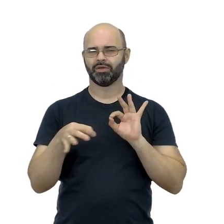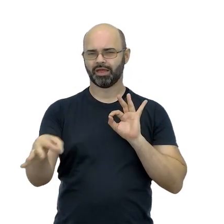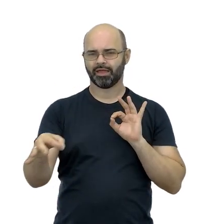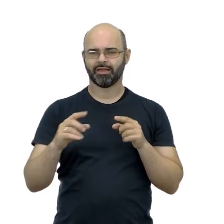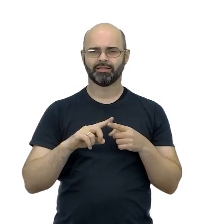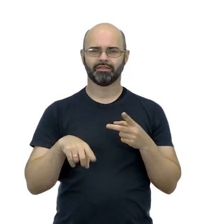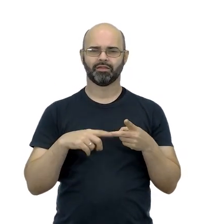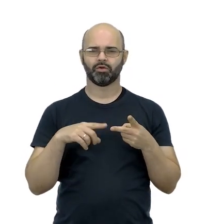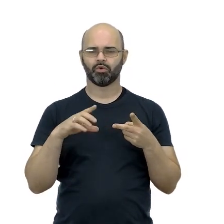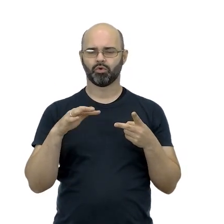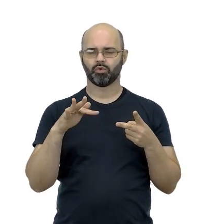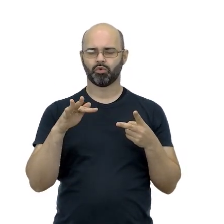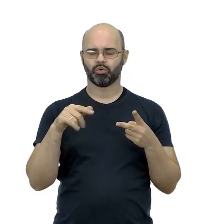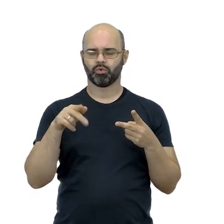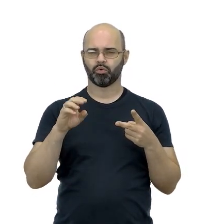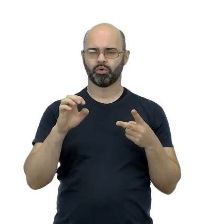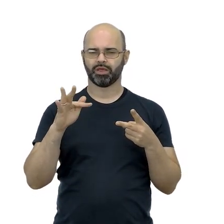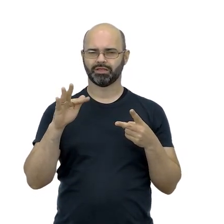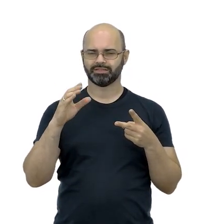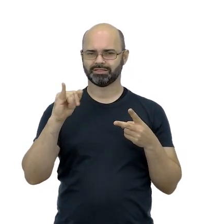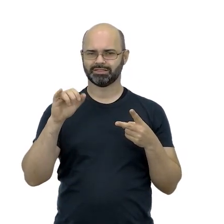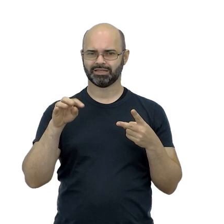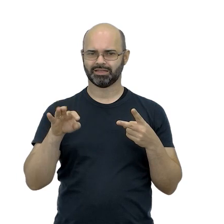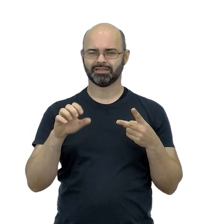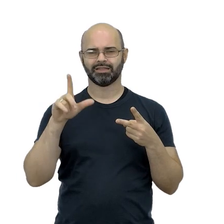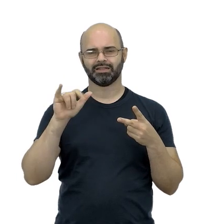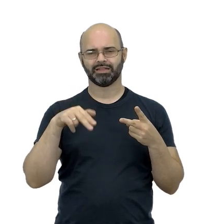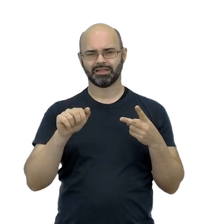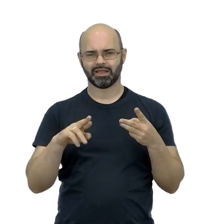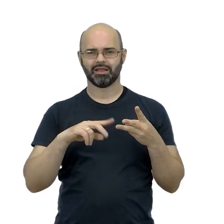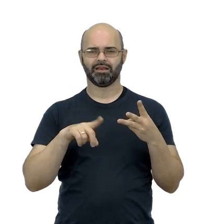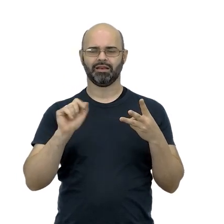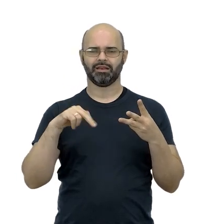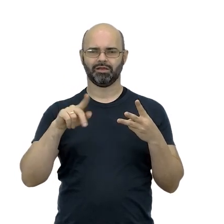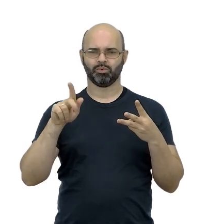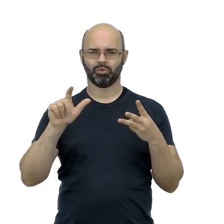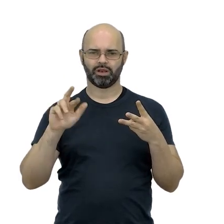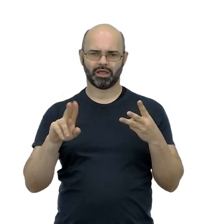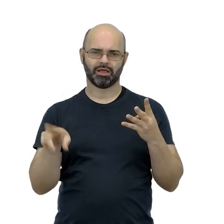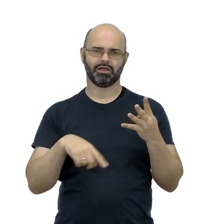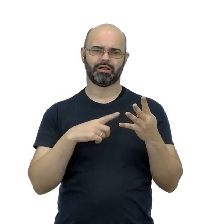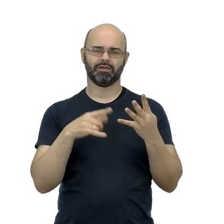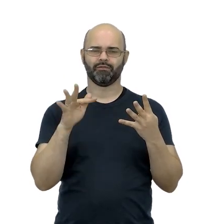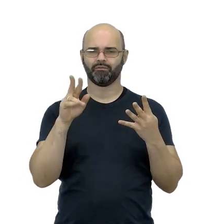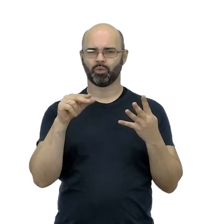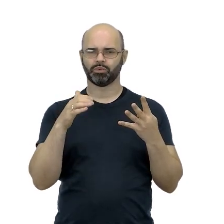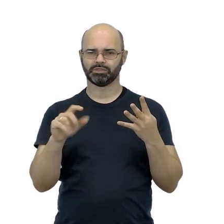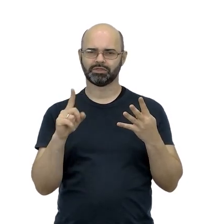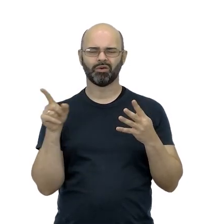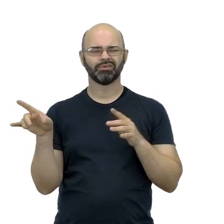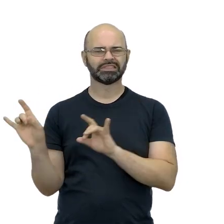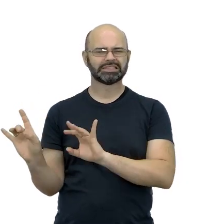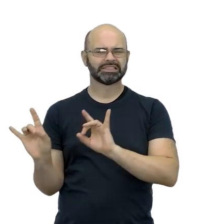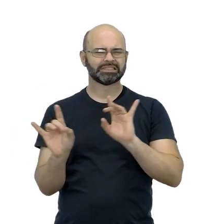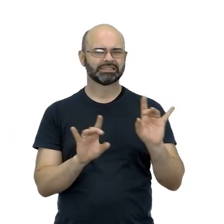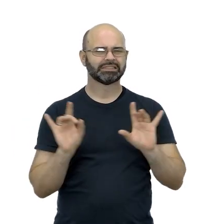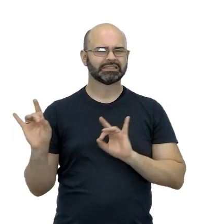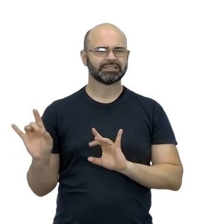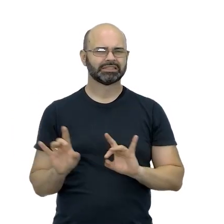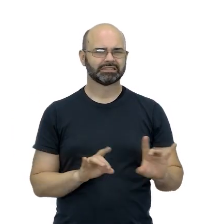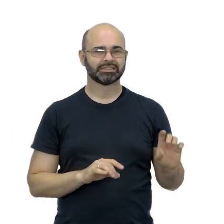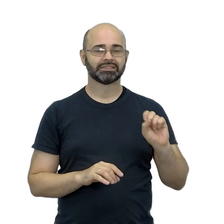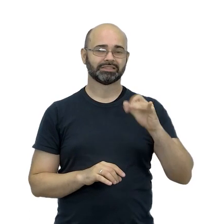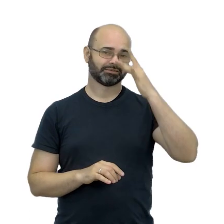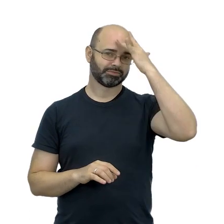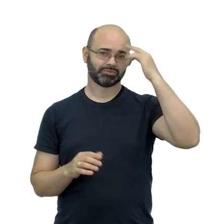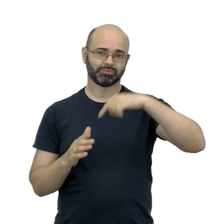coeficiente angular, coeficiente linear, envolve função, a gente vê que isso é uma função, envolve tantos detalhes que só quem tem o